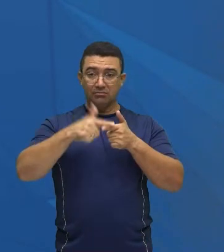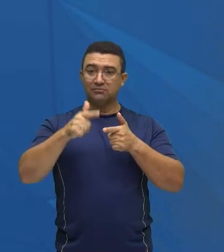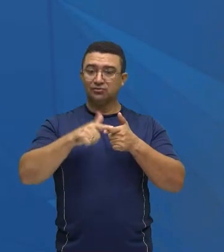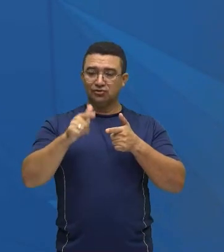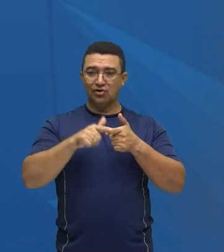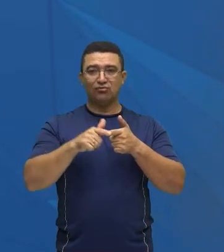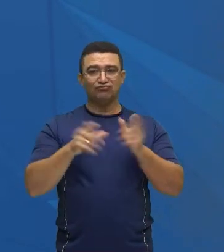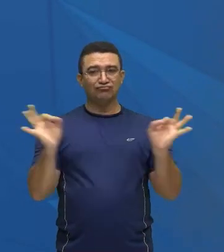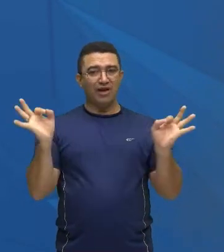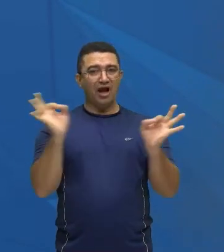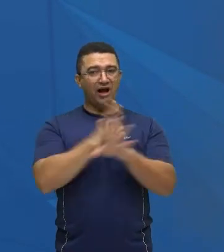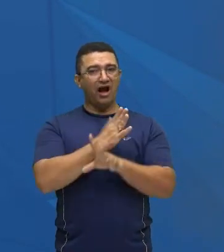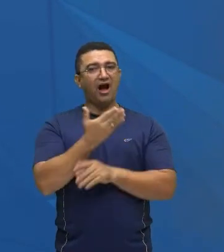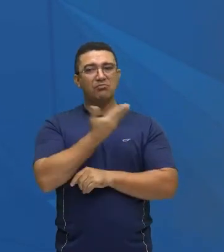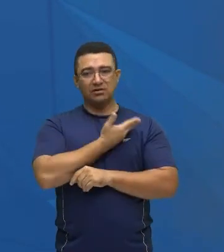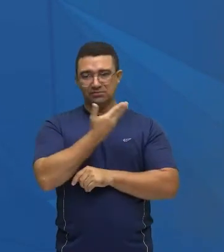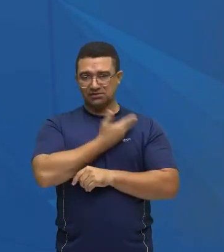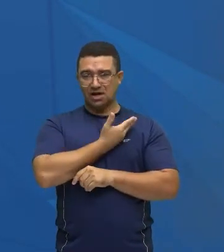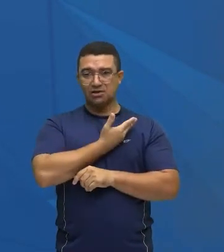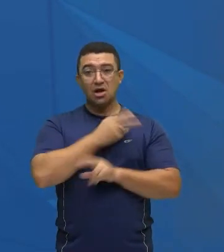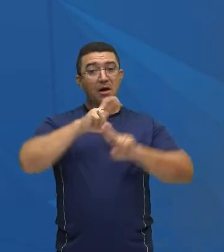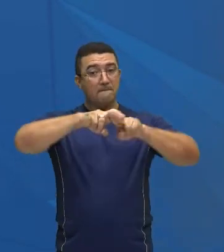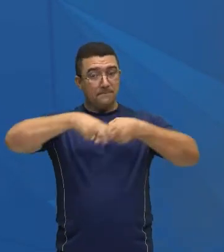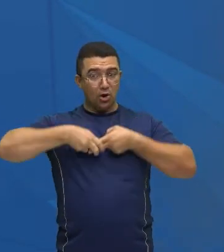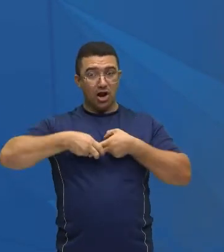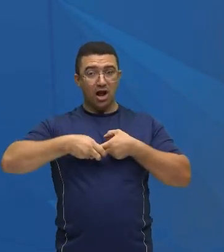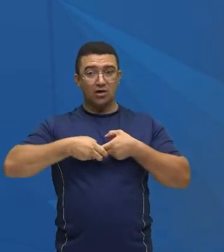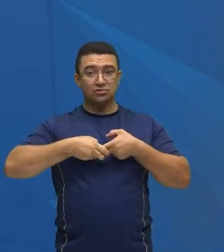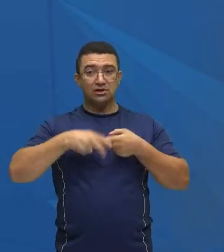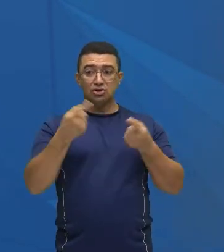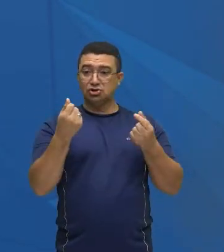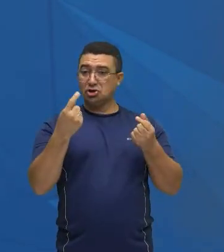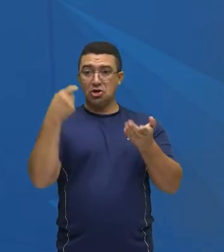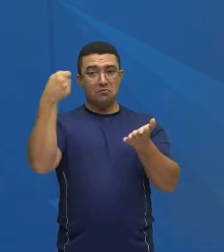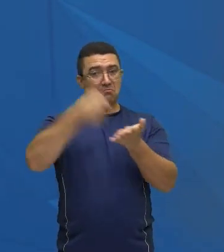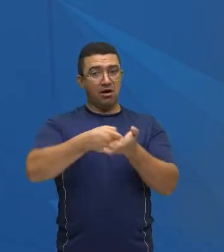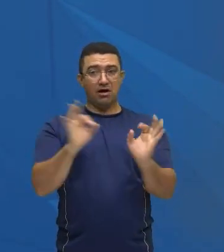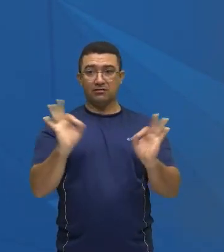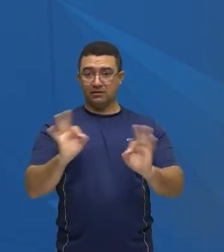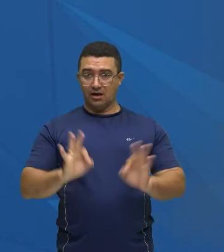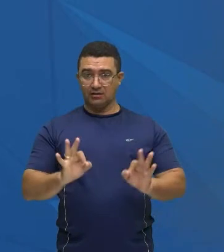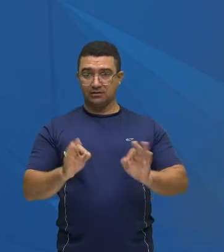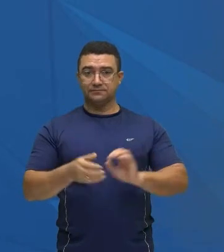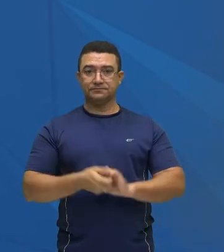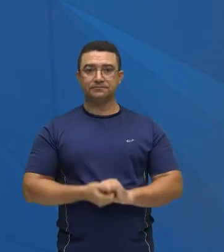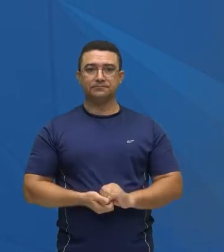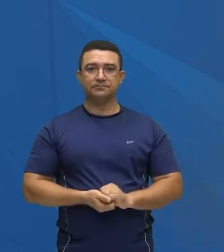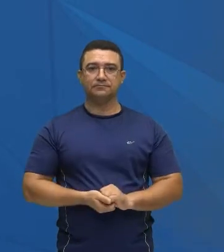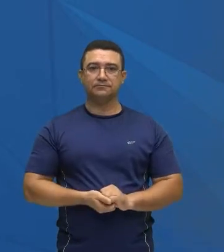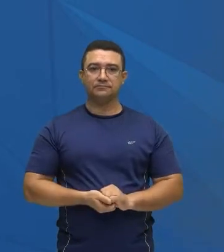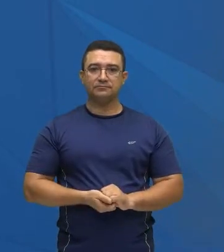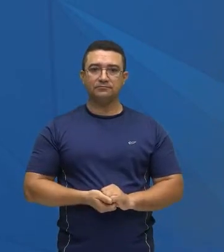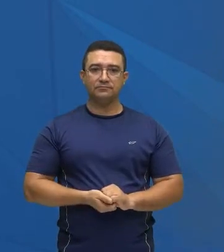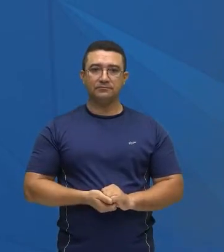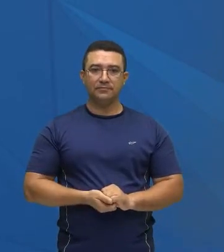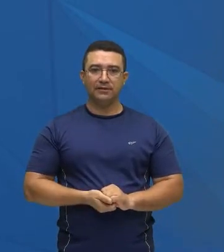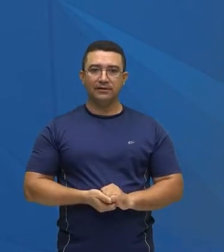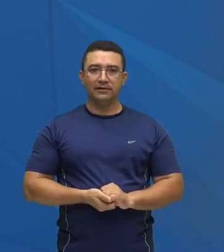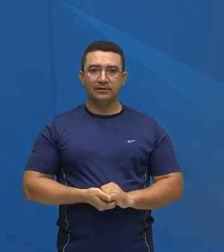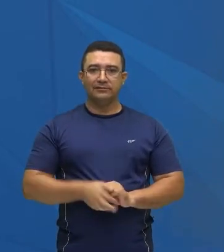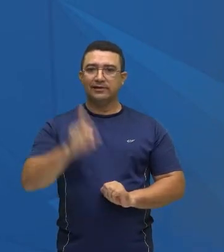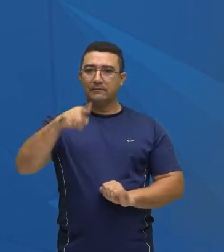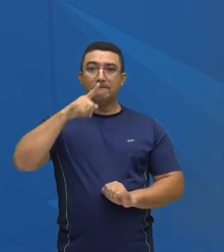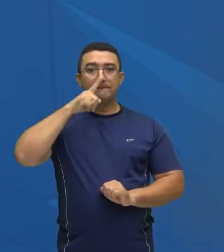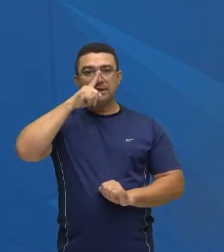acabar ali aquela relação de amizade, não é? Então, temos participação, olha só, risco de perder uma